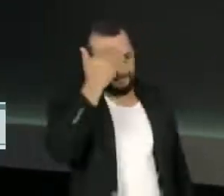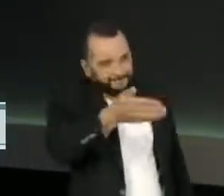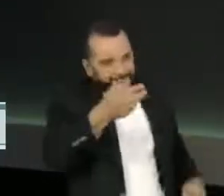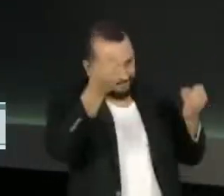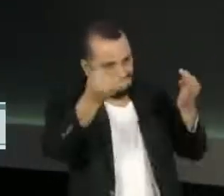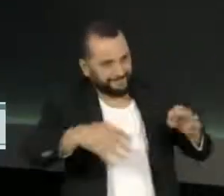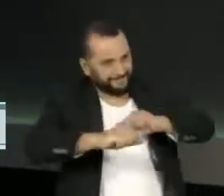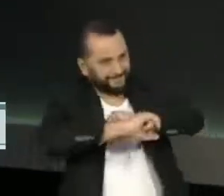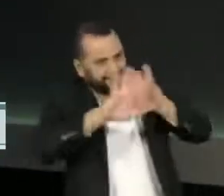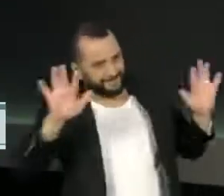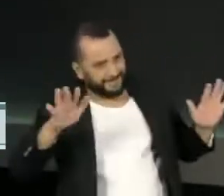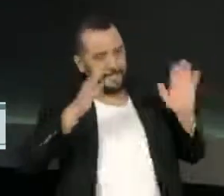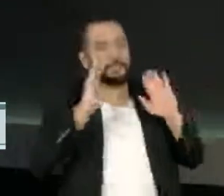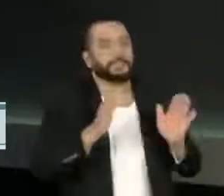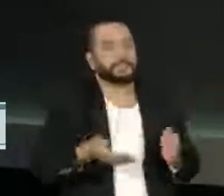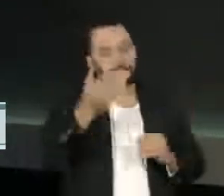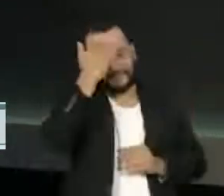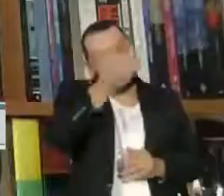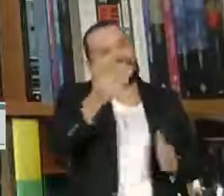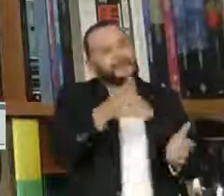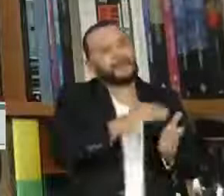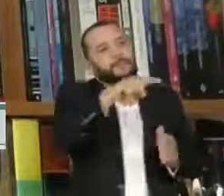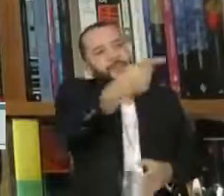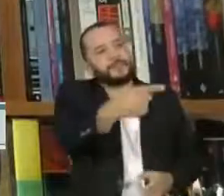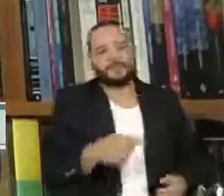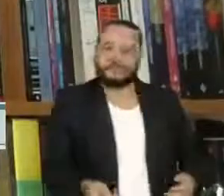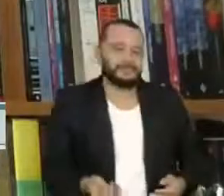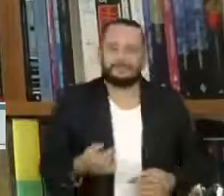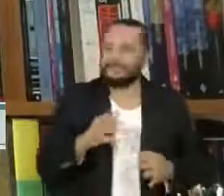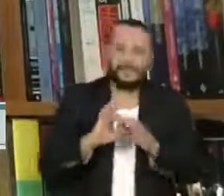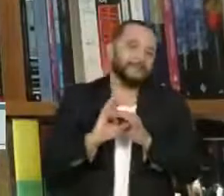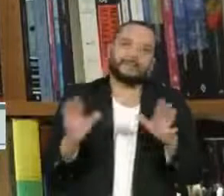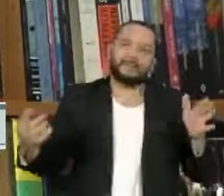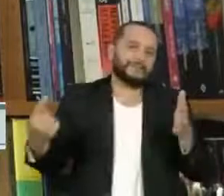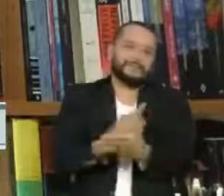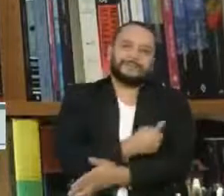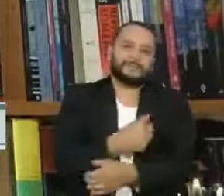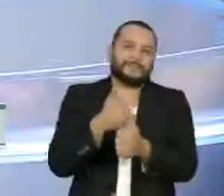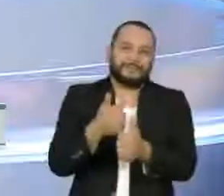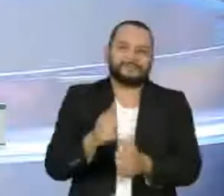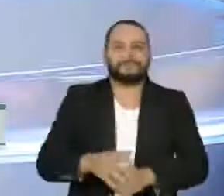esclarecimentos, por tirar as nossas dúvidas e até a próxima. Sempre à disposição, Joyce. Muito obrigado.